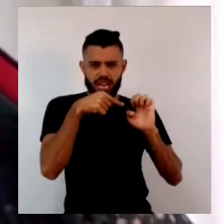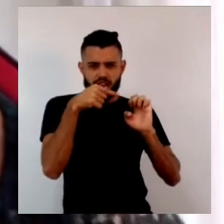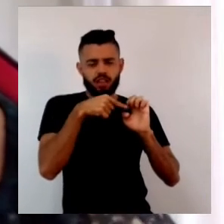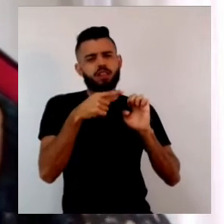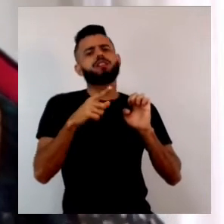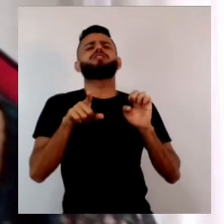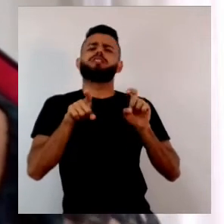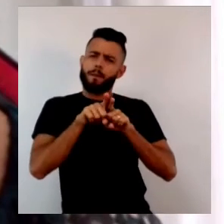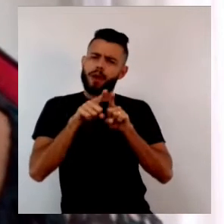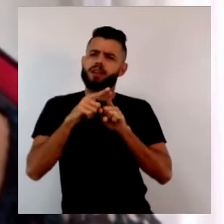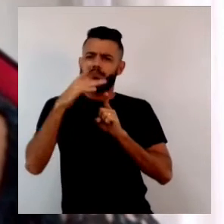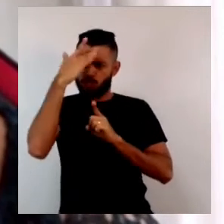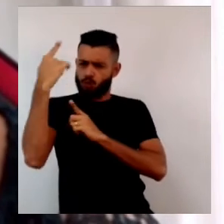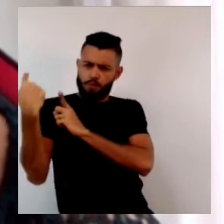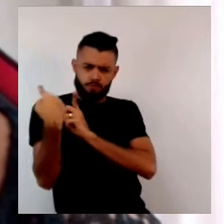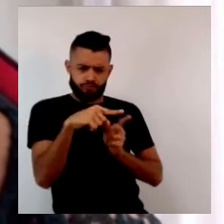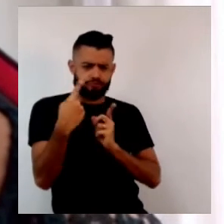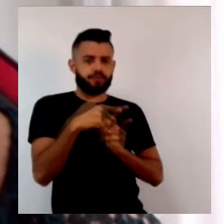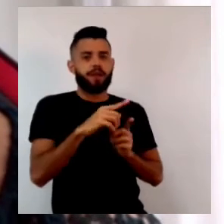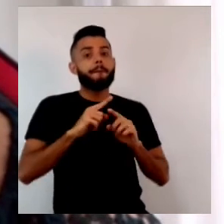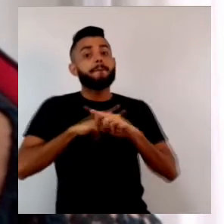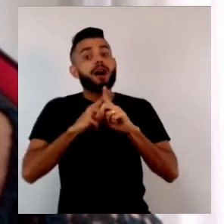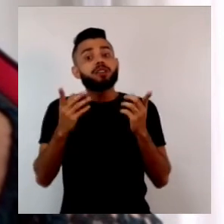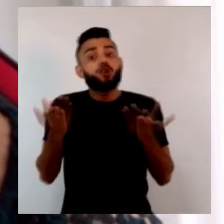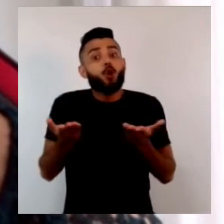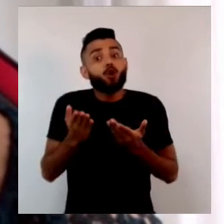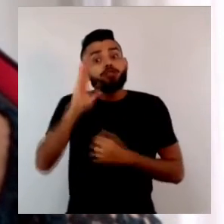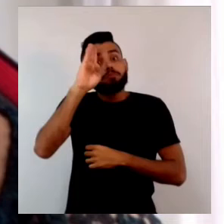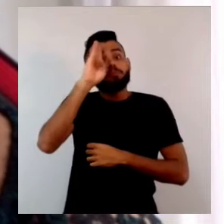a máquina está principalmente na extrema-direita, na direita.